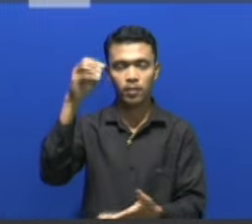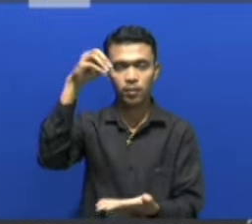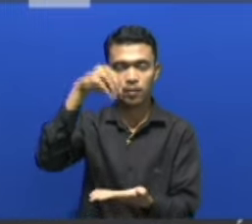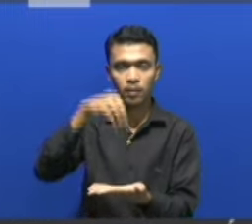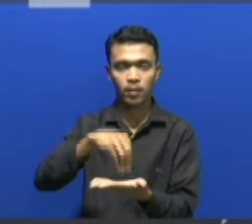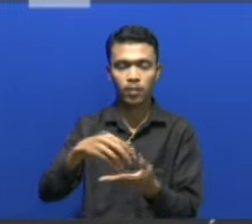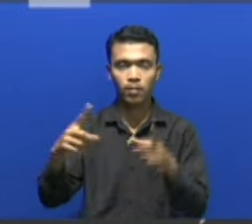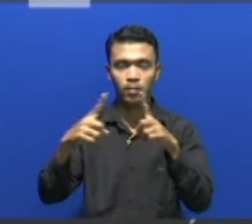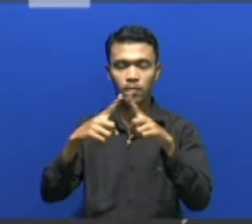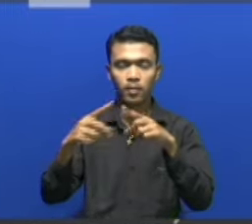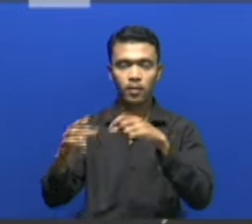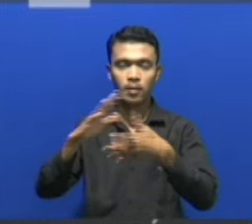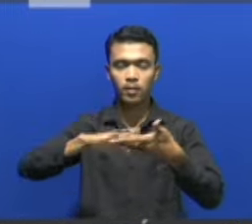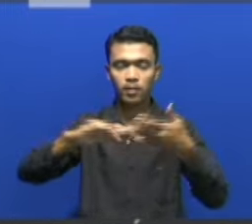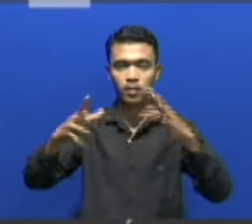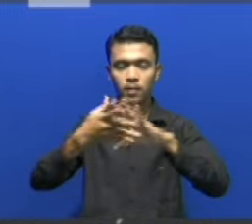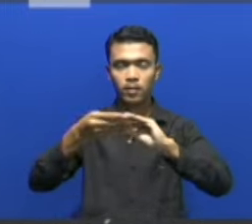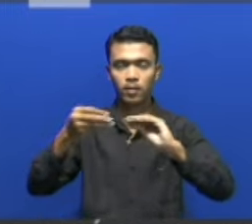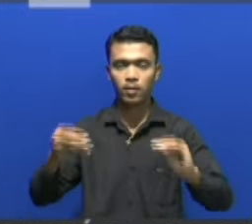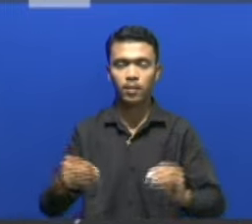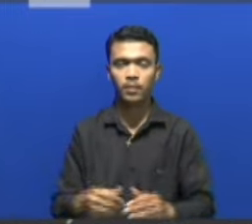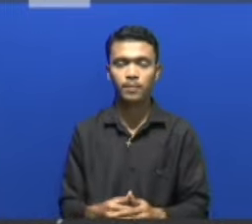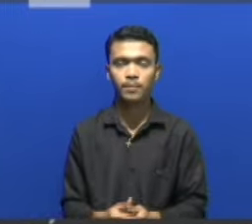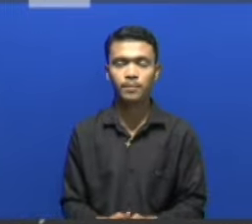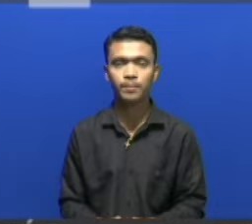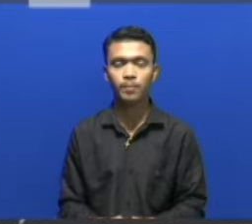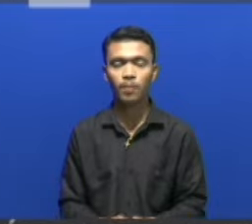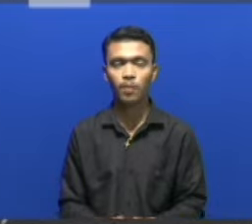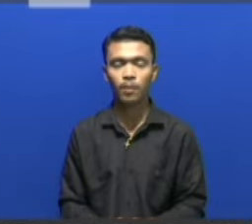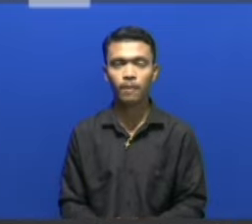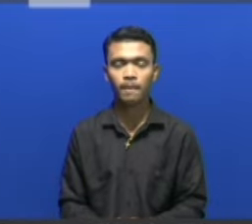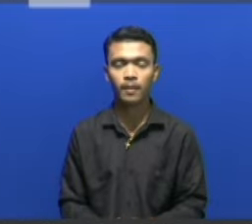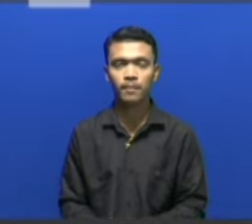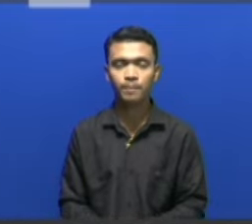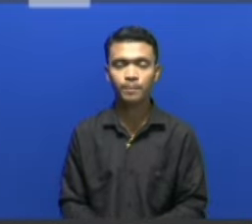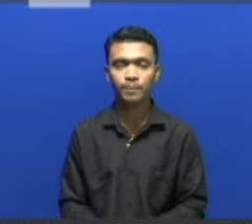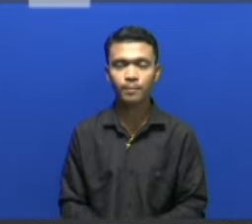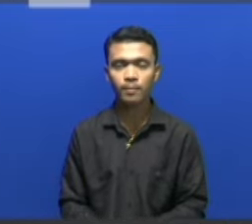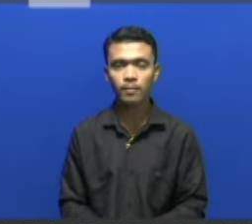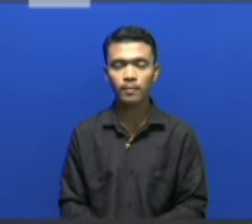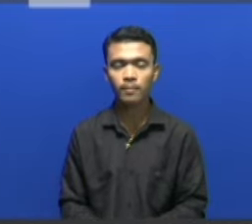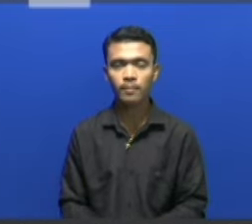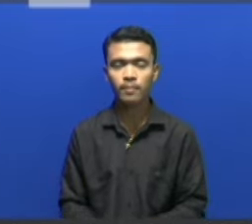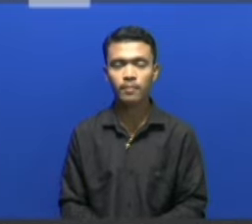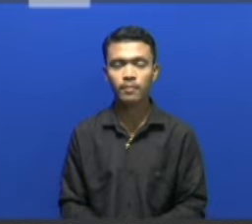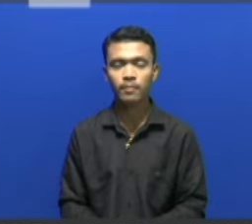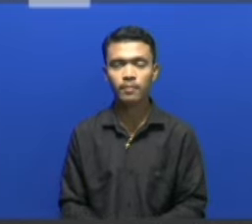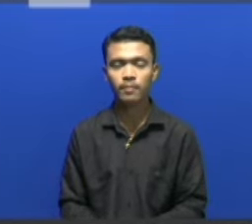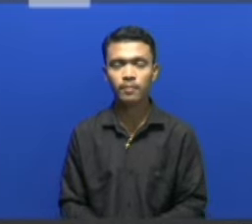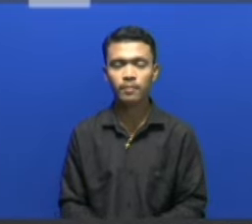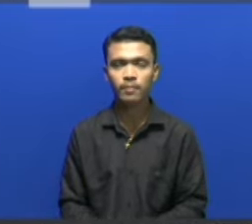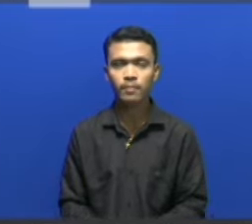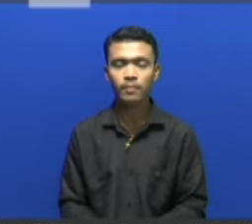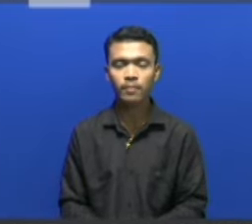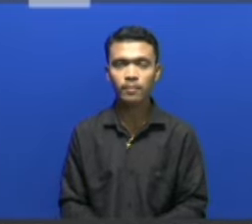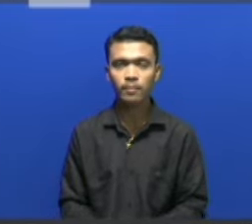historia. Tamanya to hateni informação completo tirmeta companhia de reportagem husemne belun jornalista Timote Guzmão ho